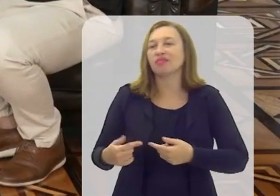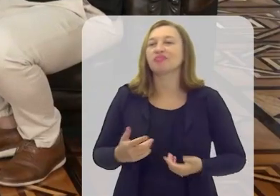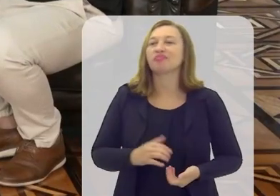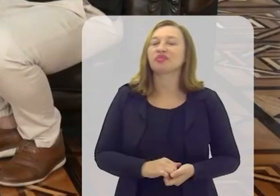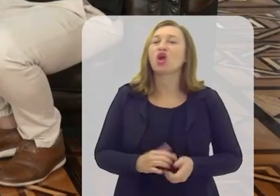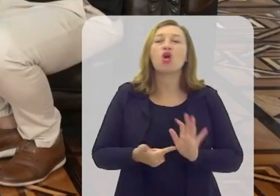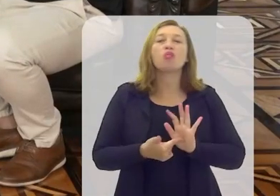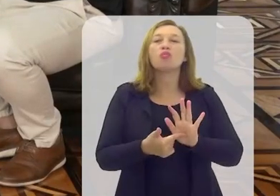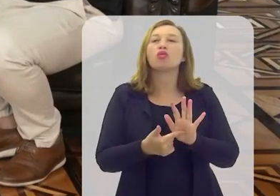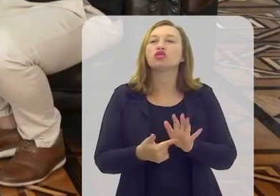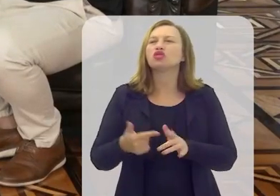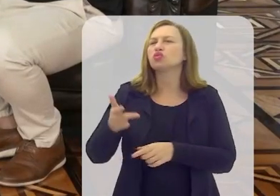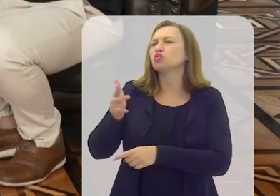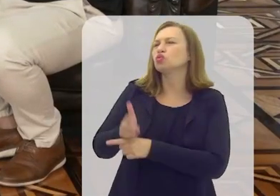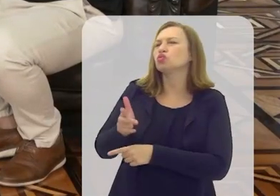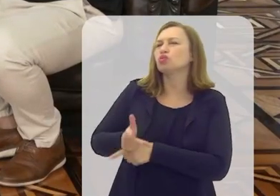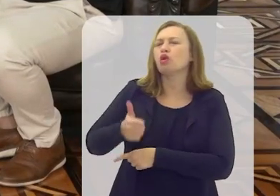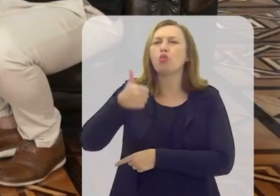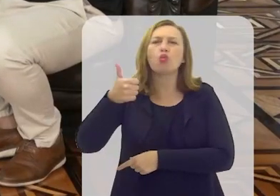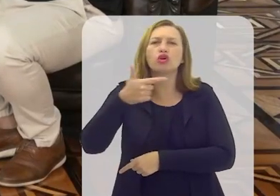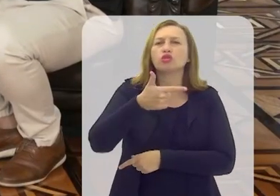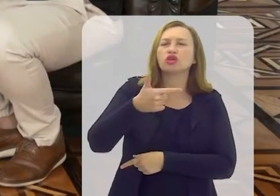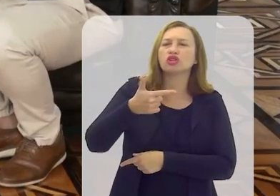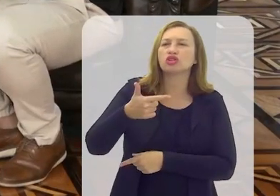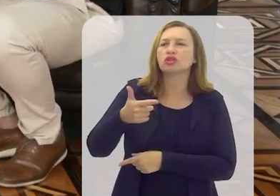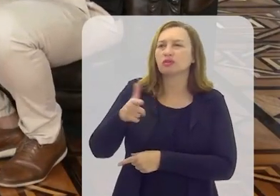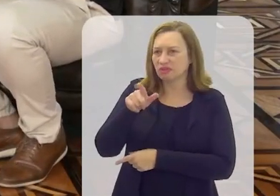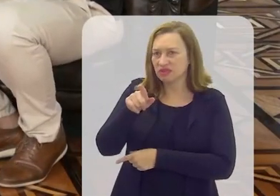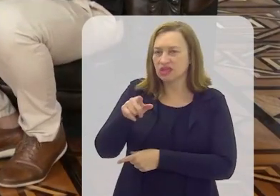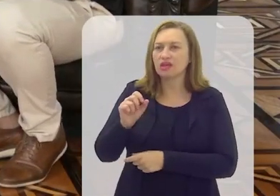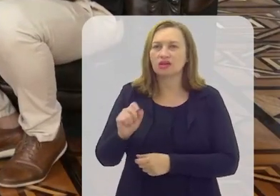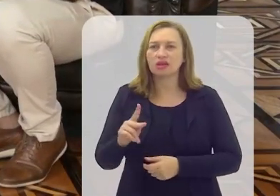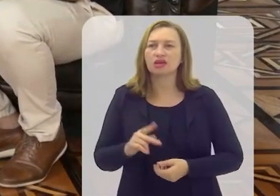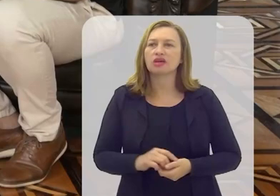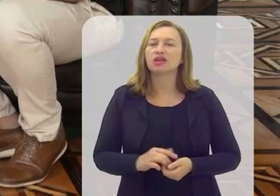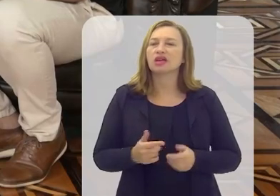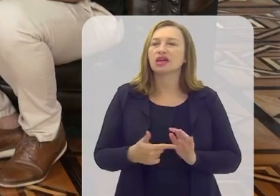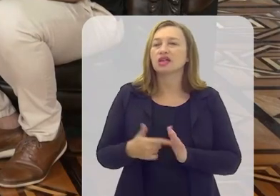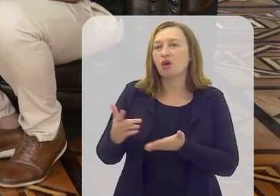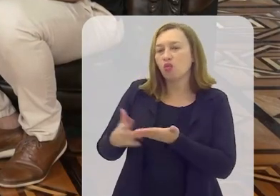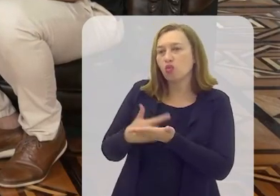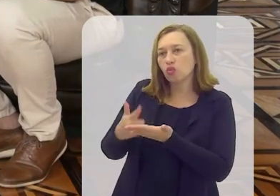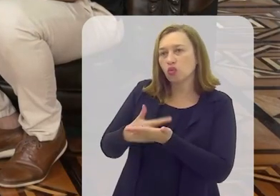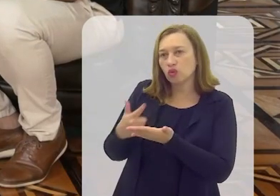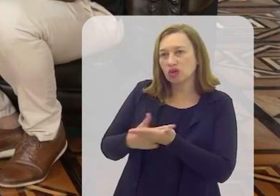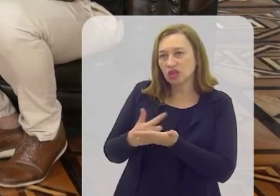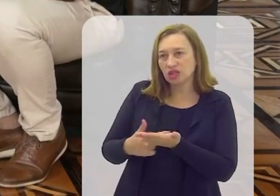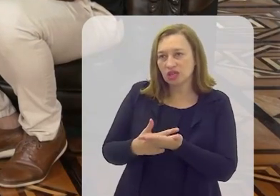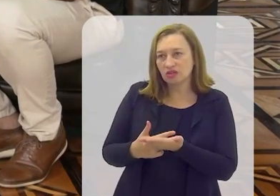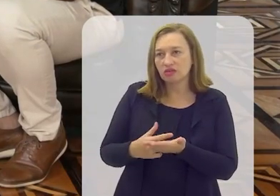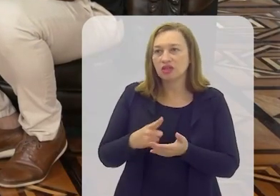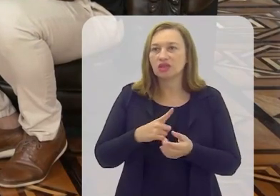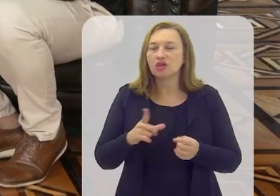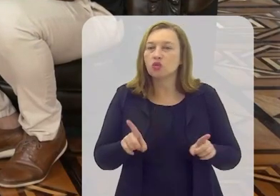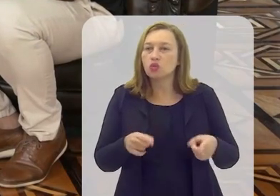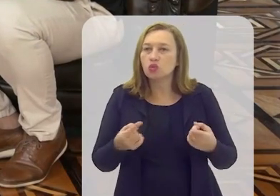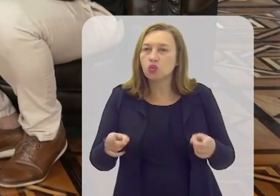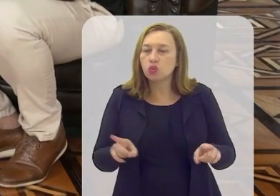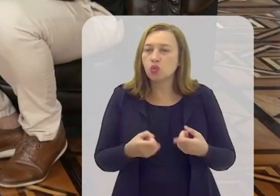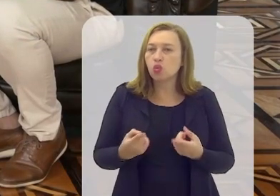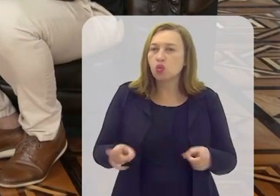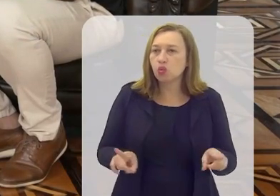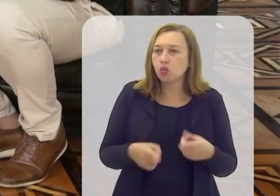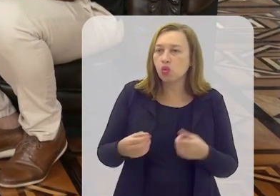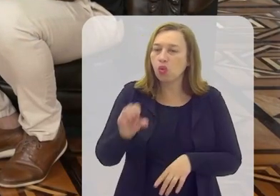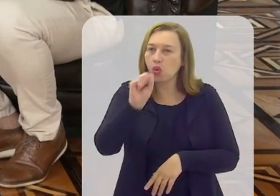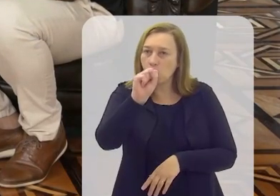eu mostro para onde? Eu mostro para dois ou mostro para um? Mostro para você mesmo? Deixa eu mostrar aqui. Esse livro é uma cantata de Natal com 8 canções. Ele